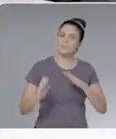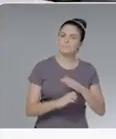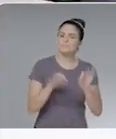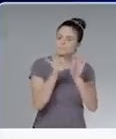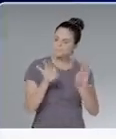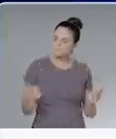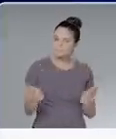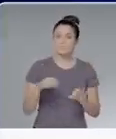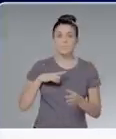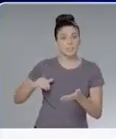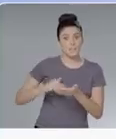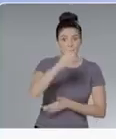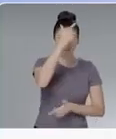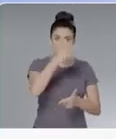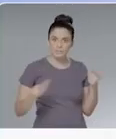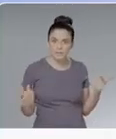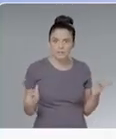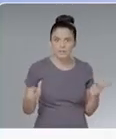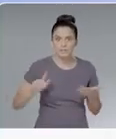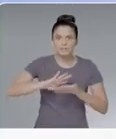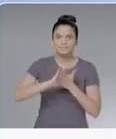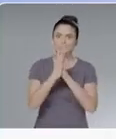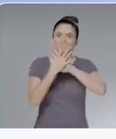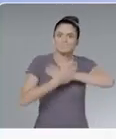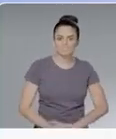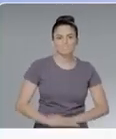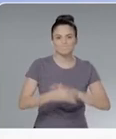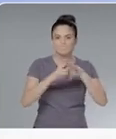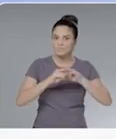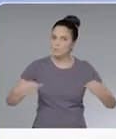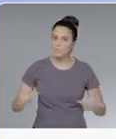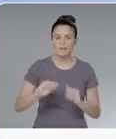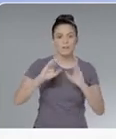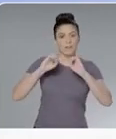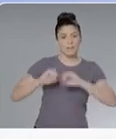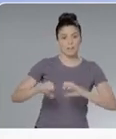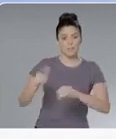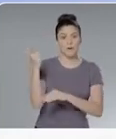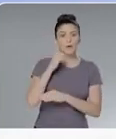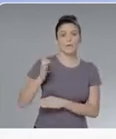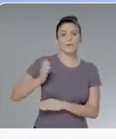empresário decente. Você evita metade. Destruir a educação para tornar os